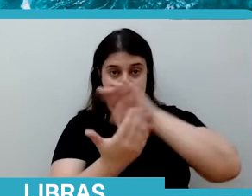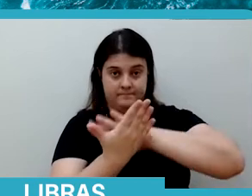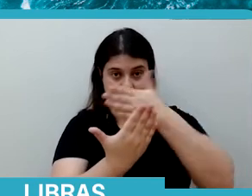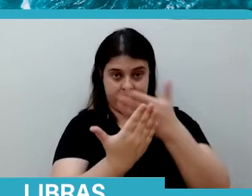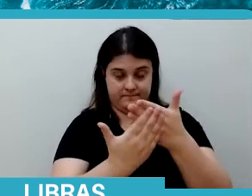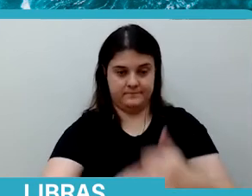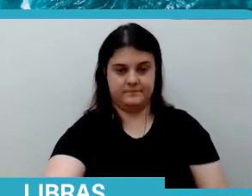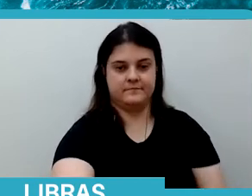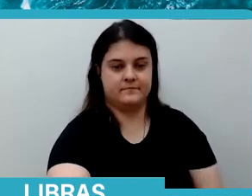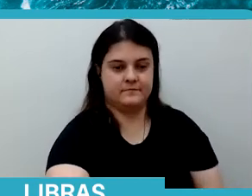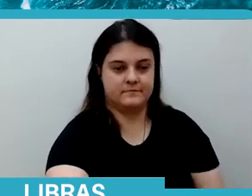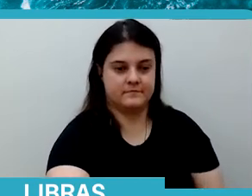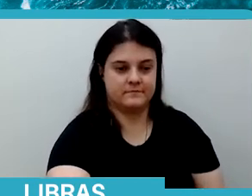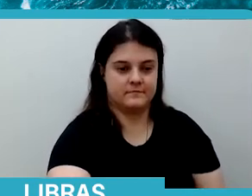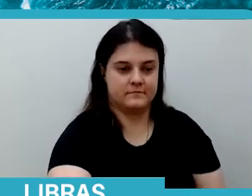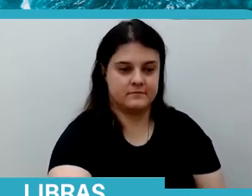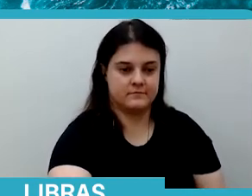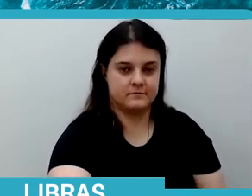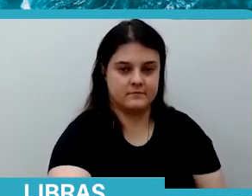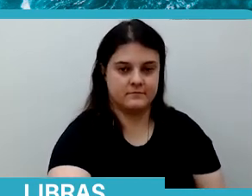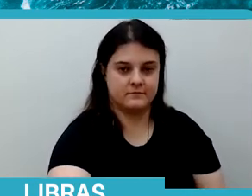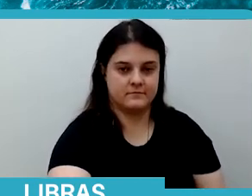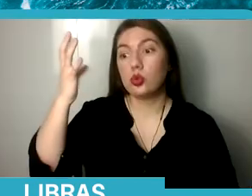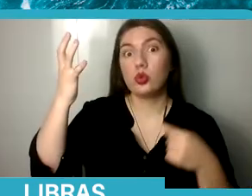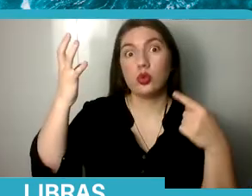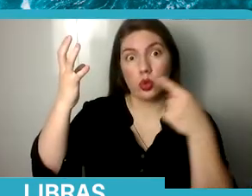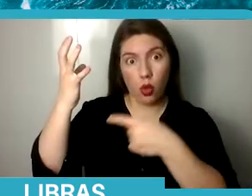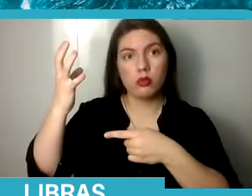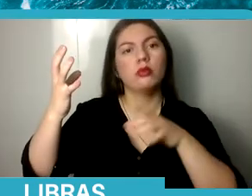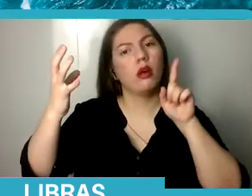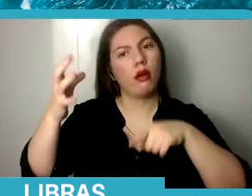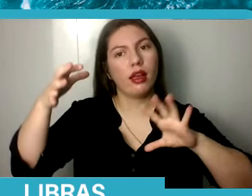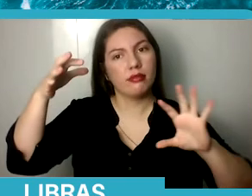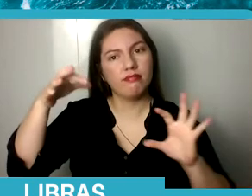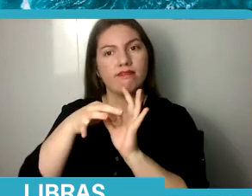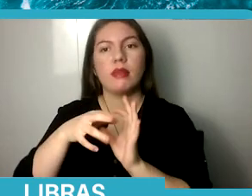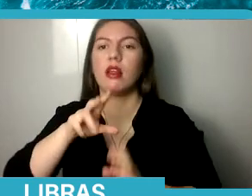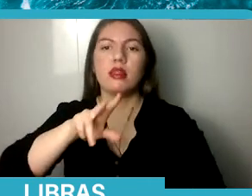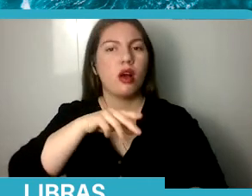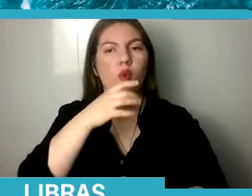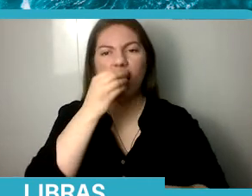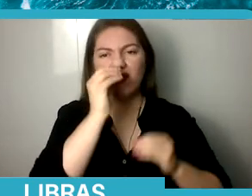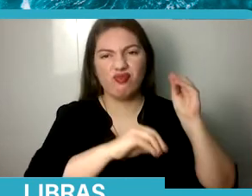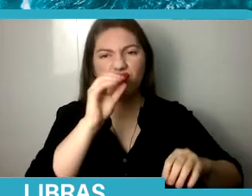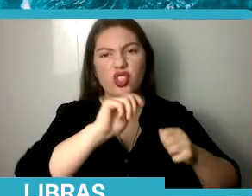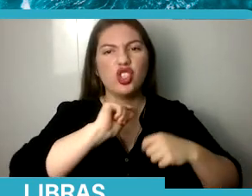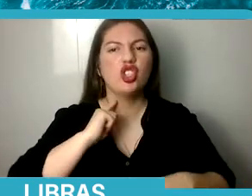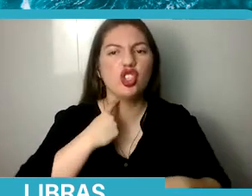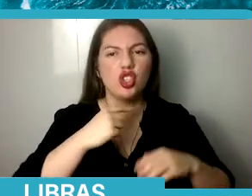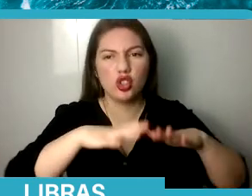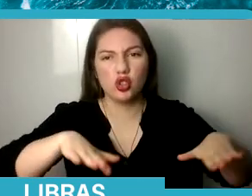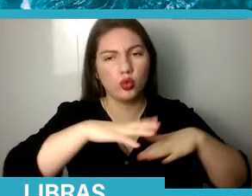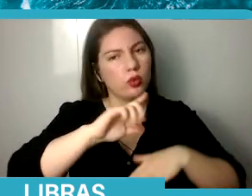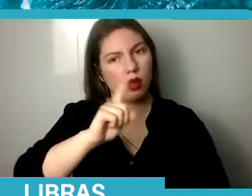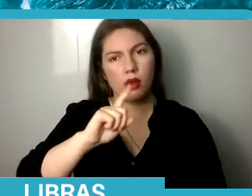fazemos parte da solução e não da poluição com nossos parceiros que tendem o Green casacausa realizamos mutirão de limpeza